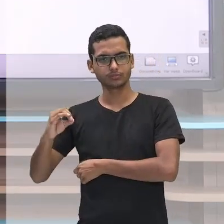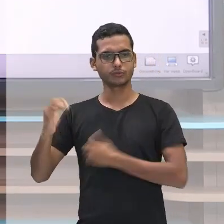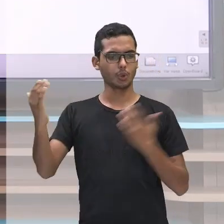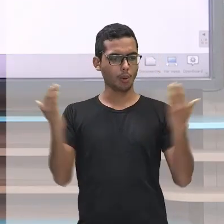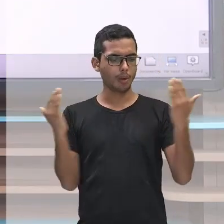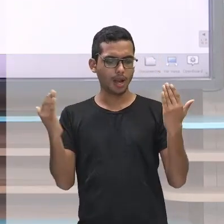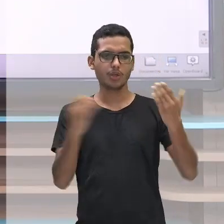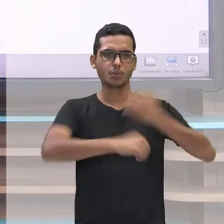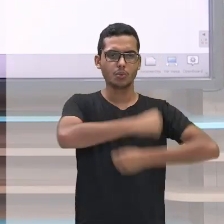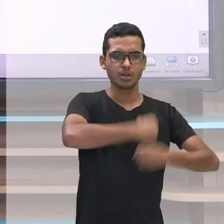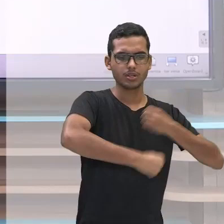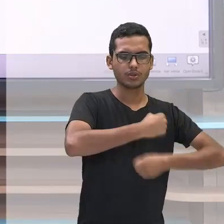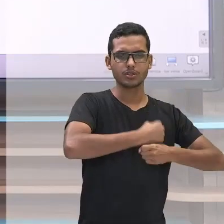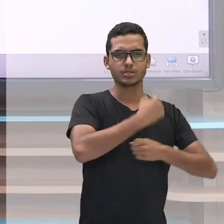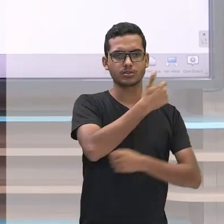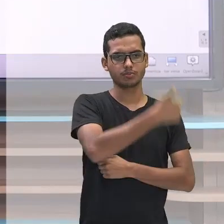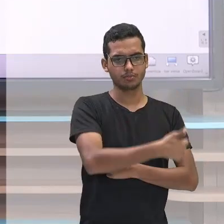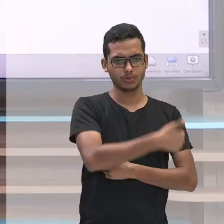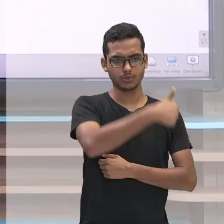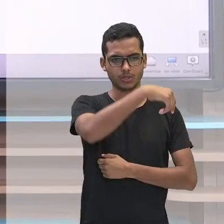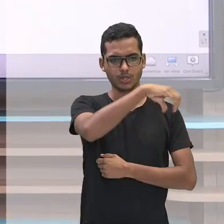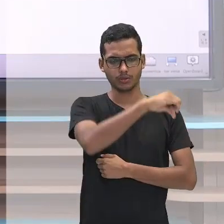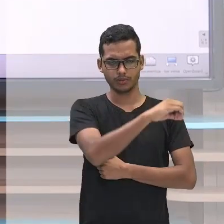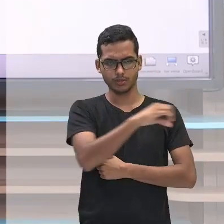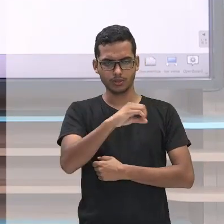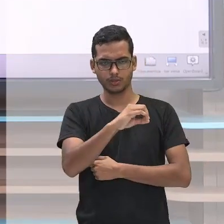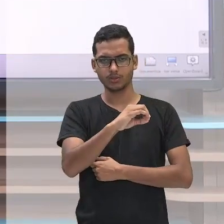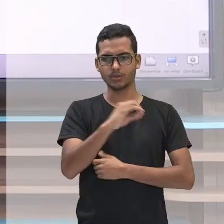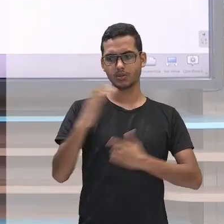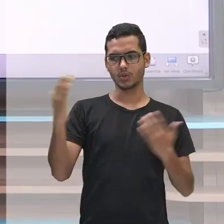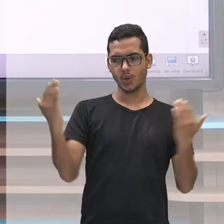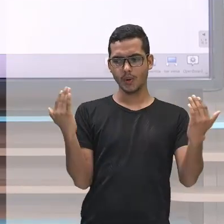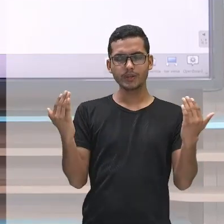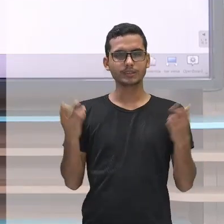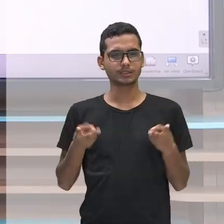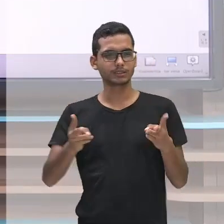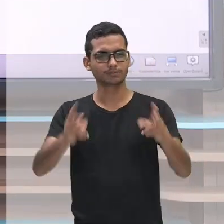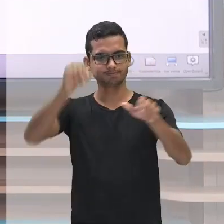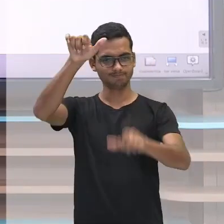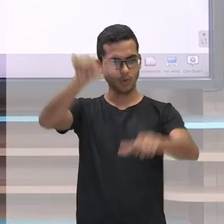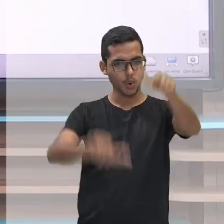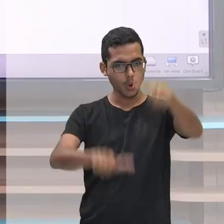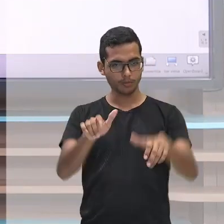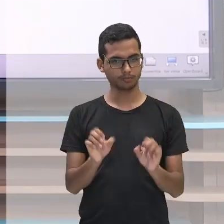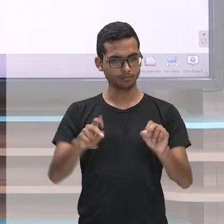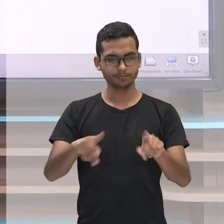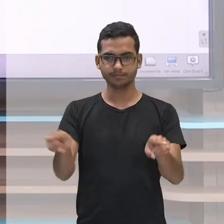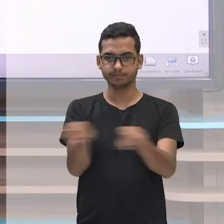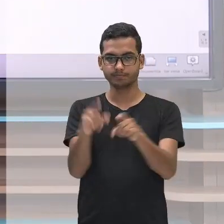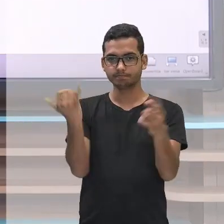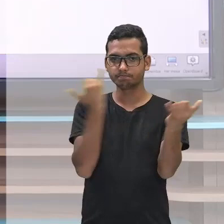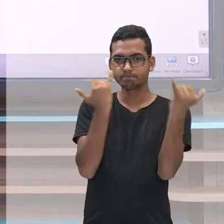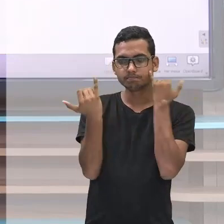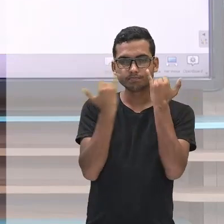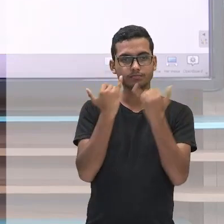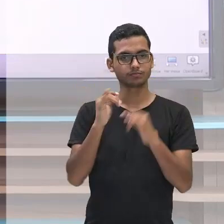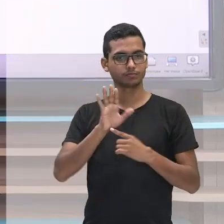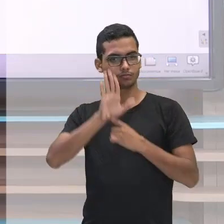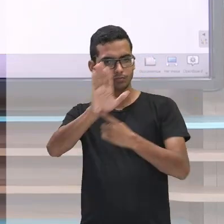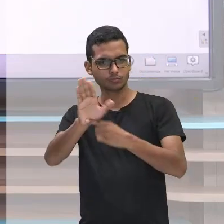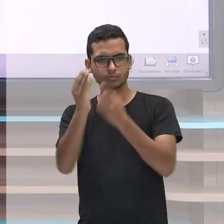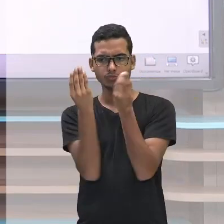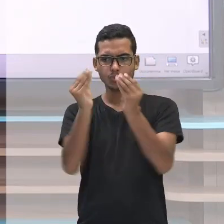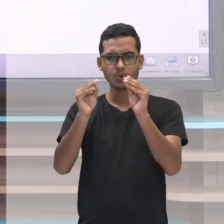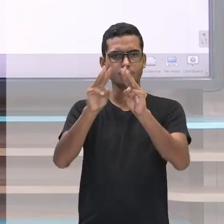ou um outro período, tá bom? E aí, sempre analisando. Os dados não estão ali disponíveis no